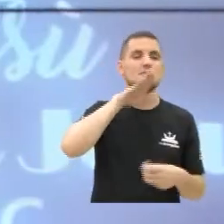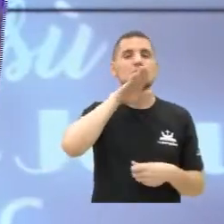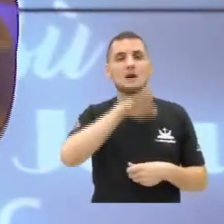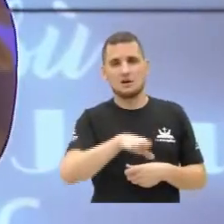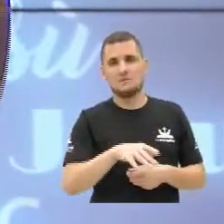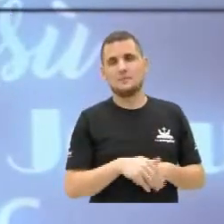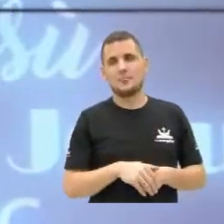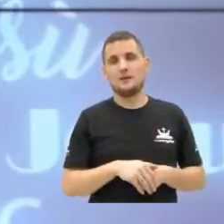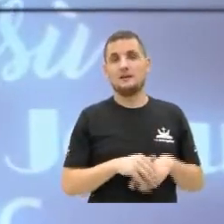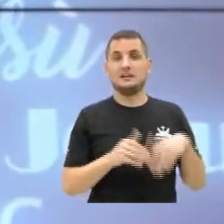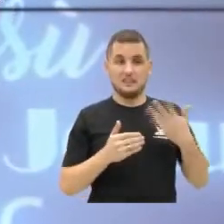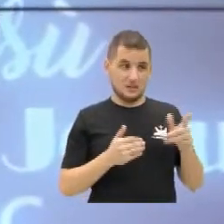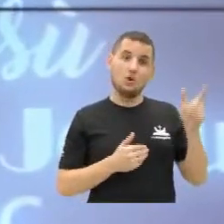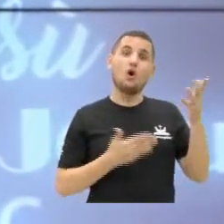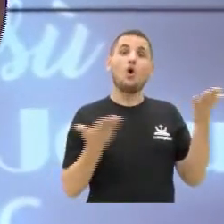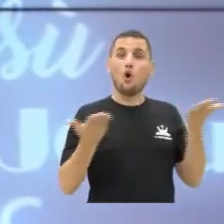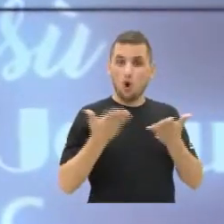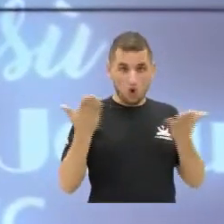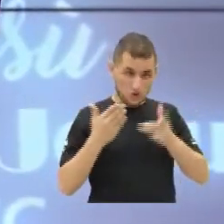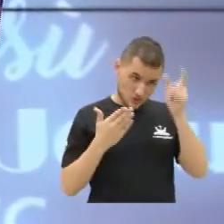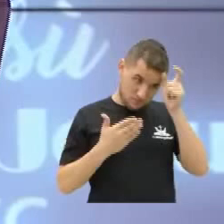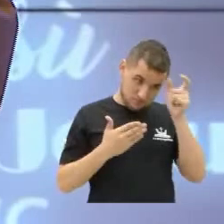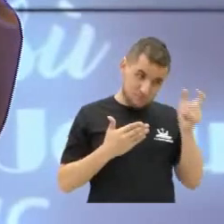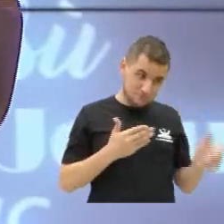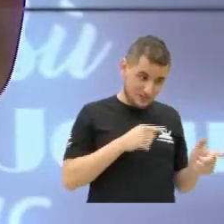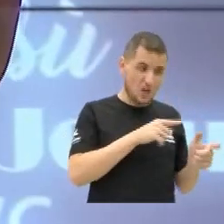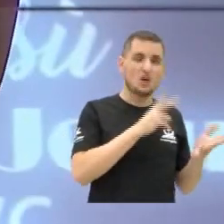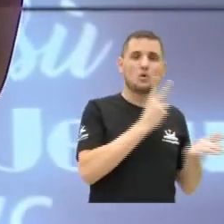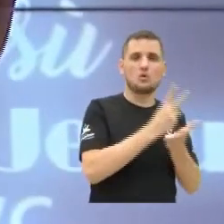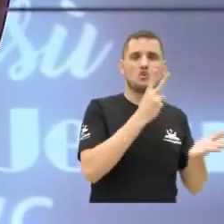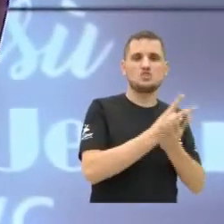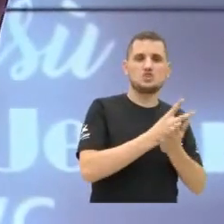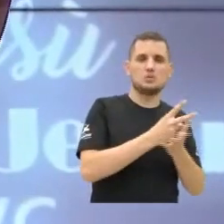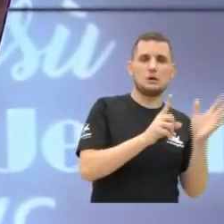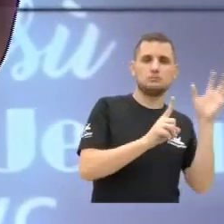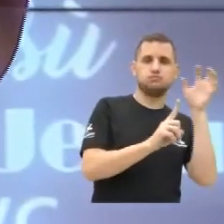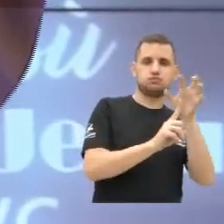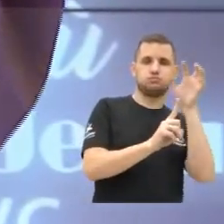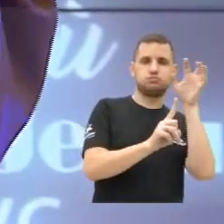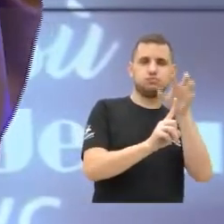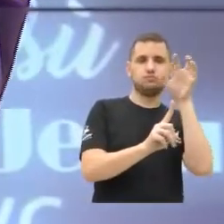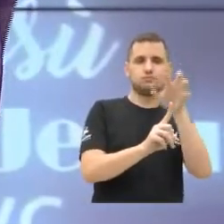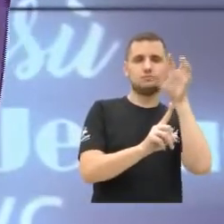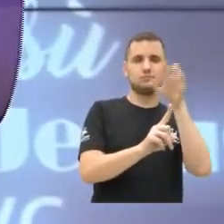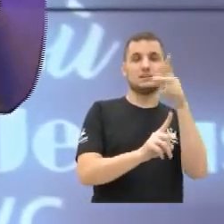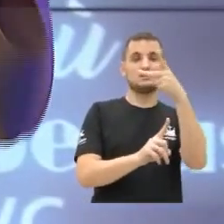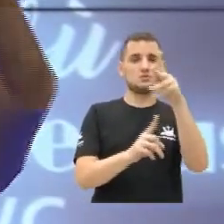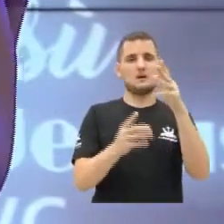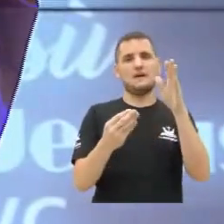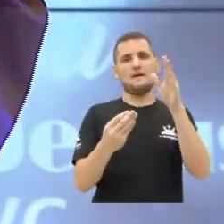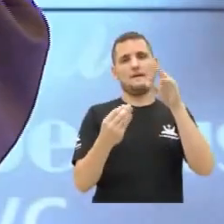Gente, Satanás ainda continua iludindo você, Satanás continua iludindo o mundo. E